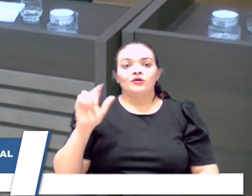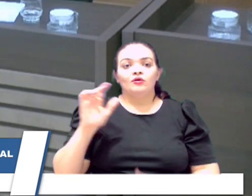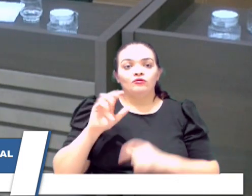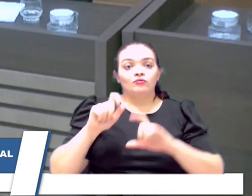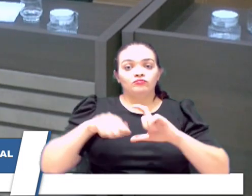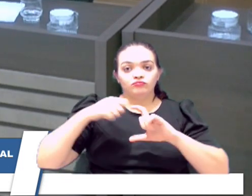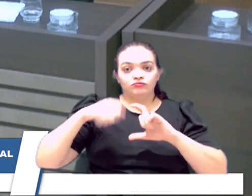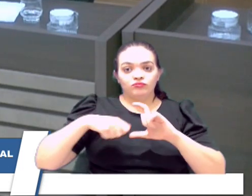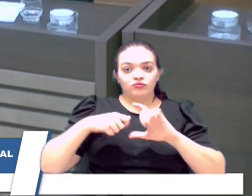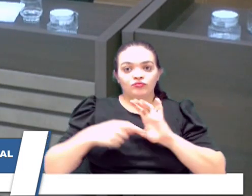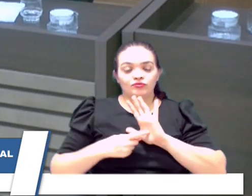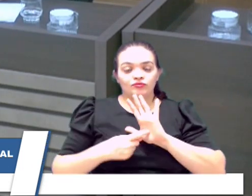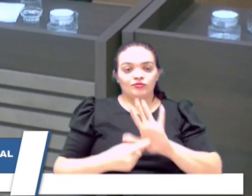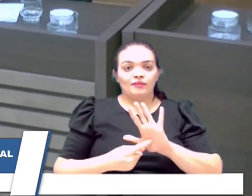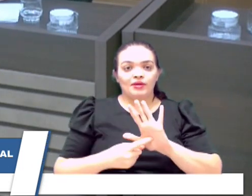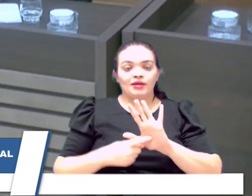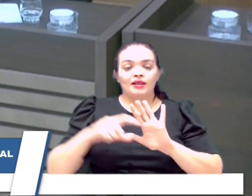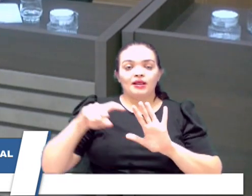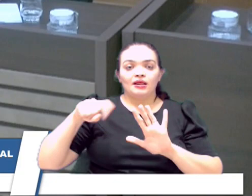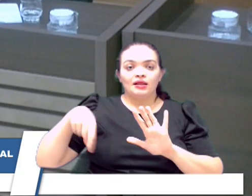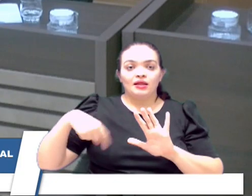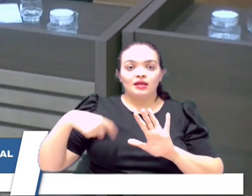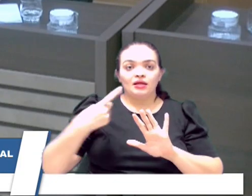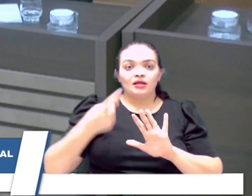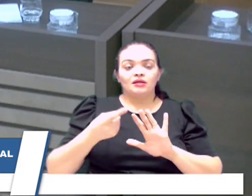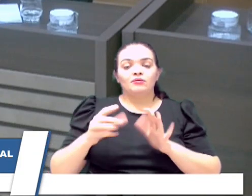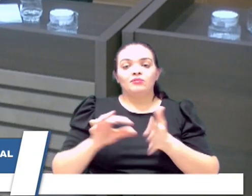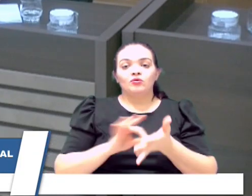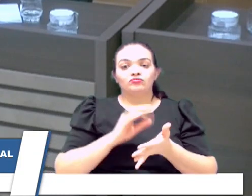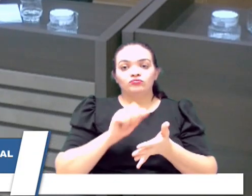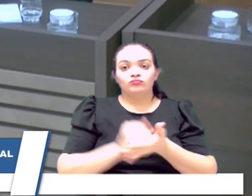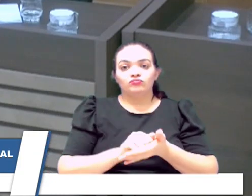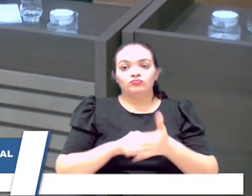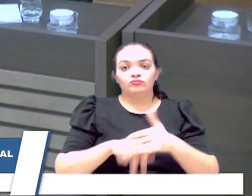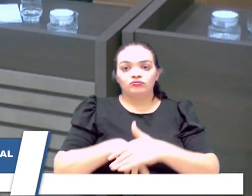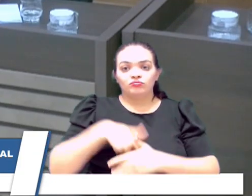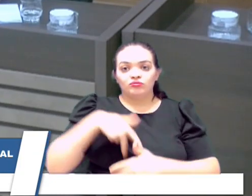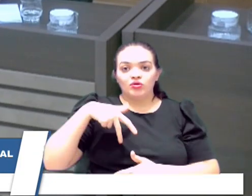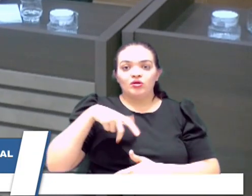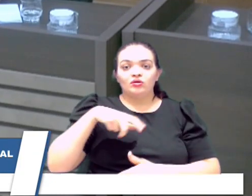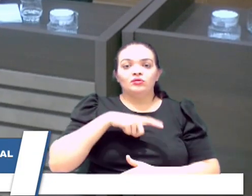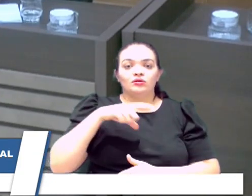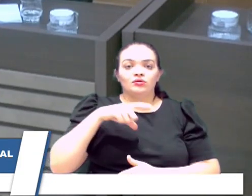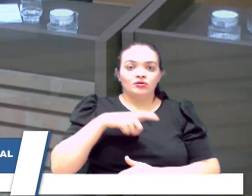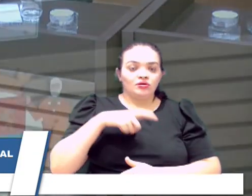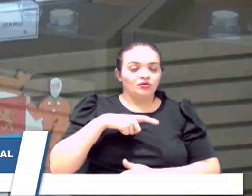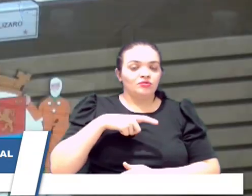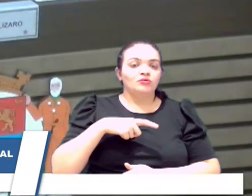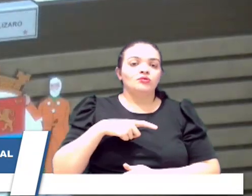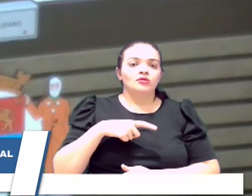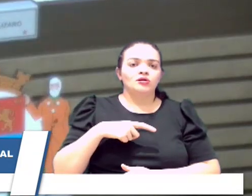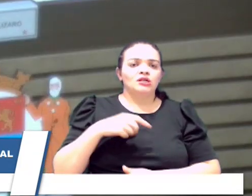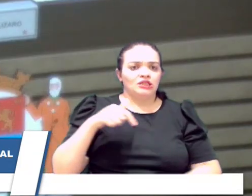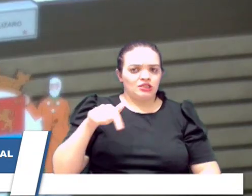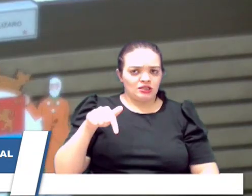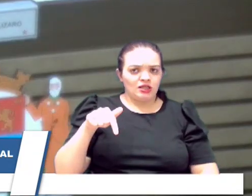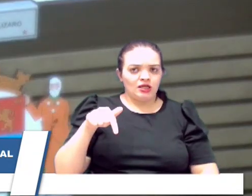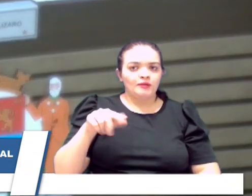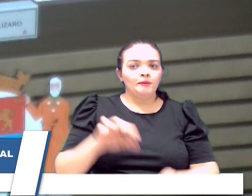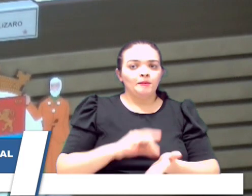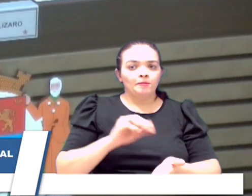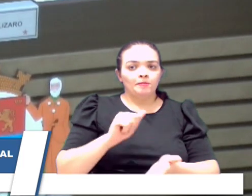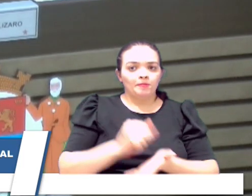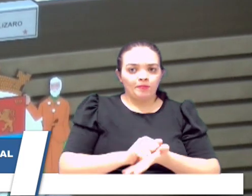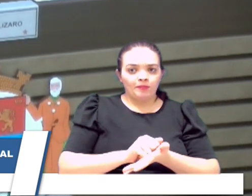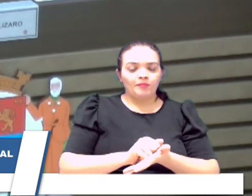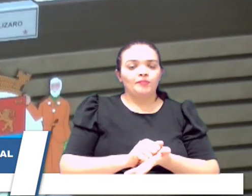apresentado e depois nós vamos ter algumas inscrições, inclusive já tem aqui, se eu não me engano, 7 inscrições e